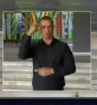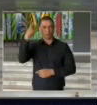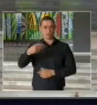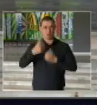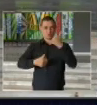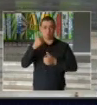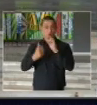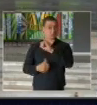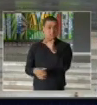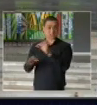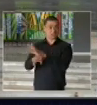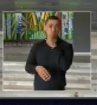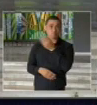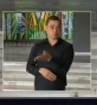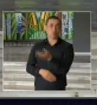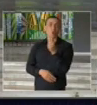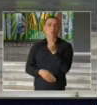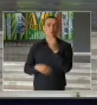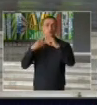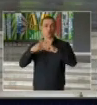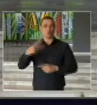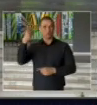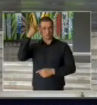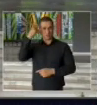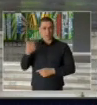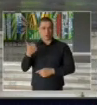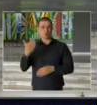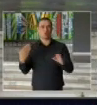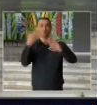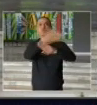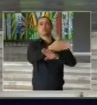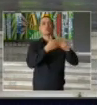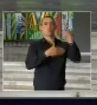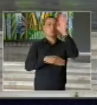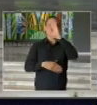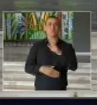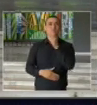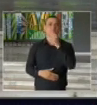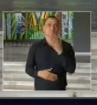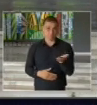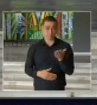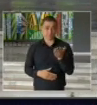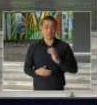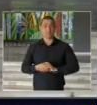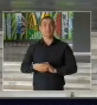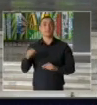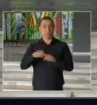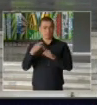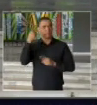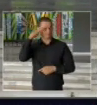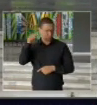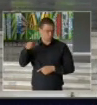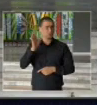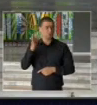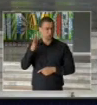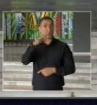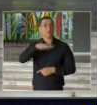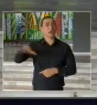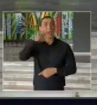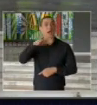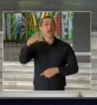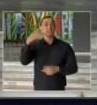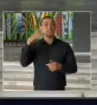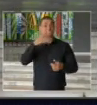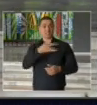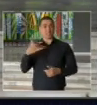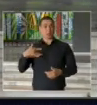dia, está com a gente também o Cláudio Ernesto Canter, governador Dória, em entrevista ontem, informou que os